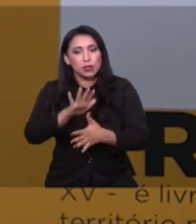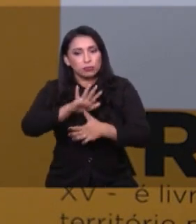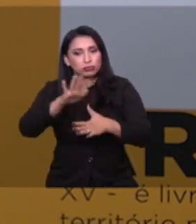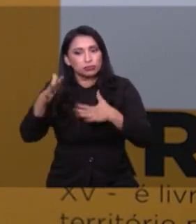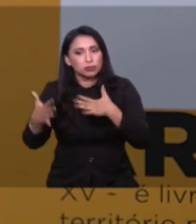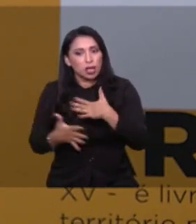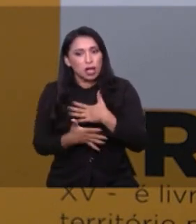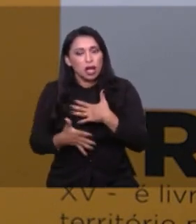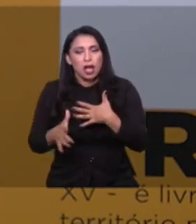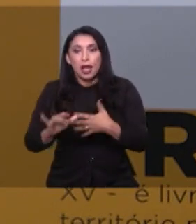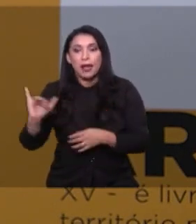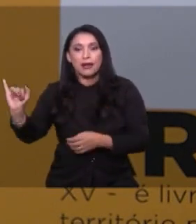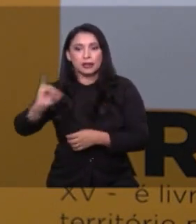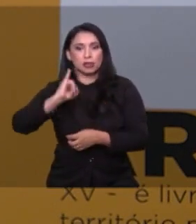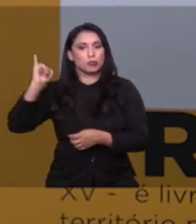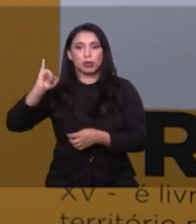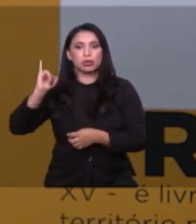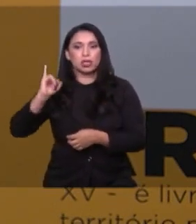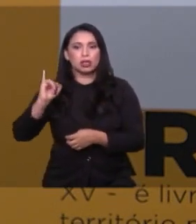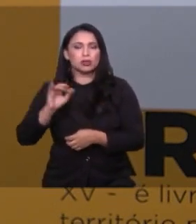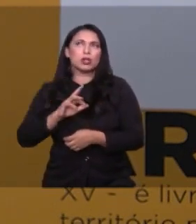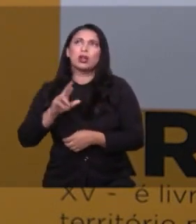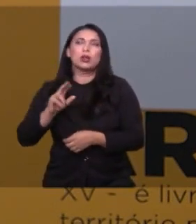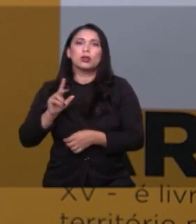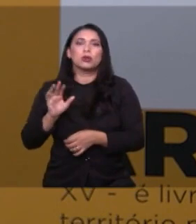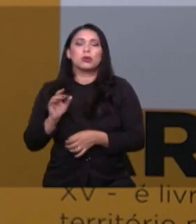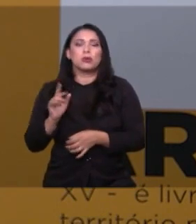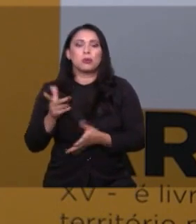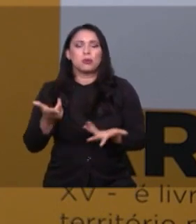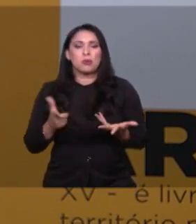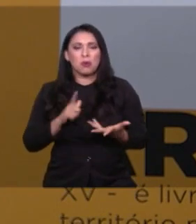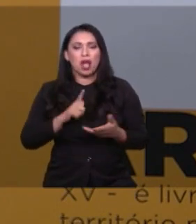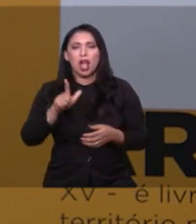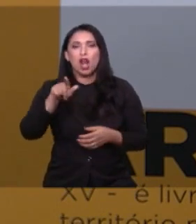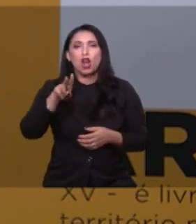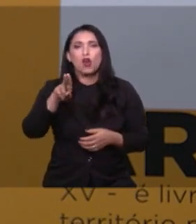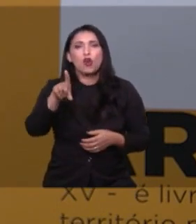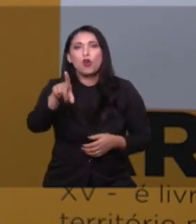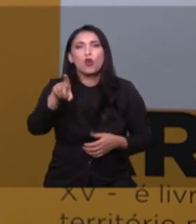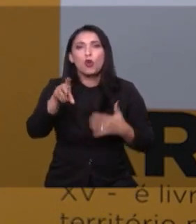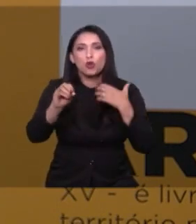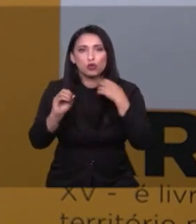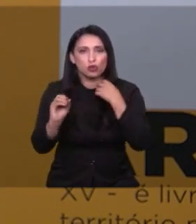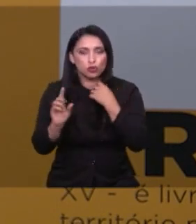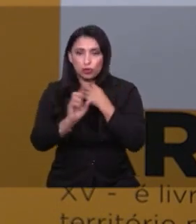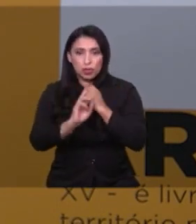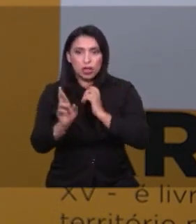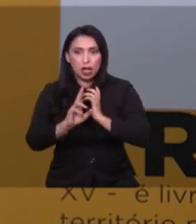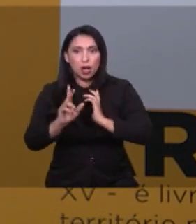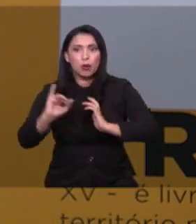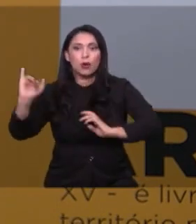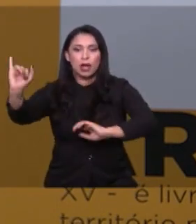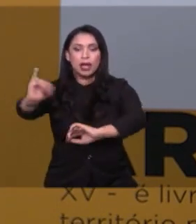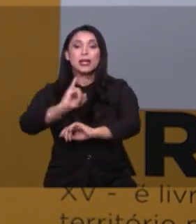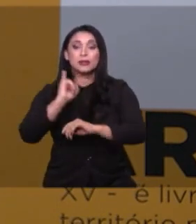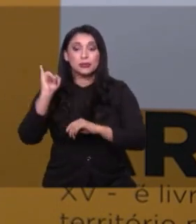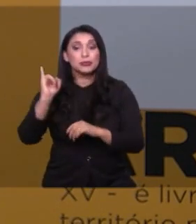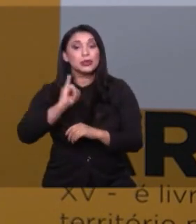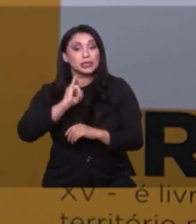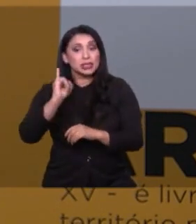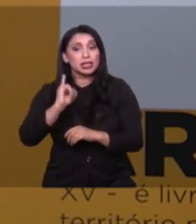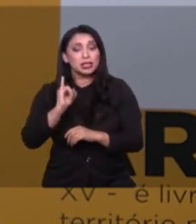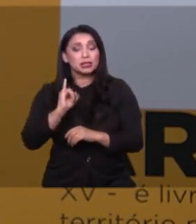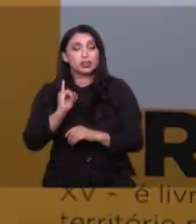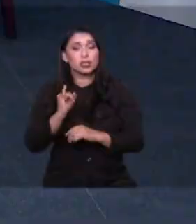essa pessoa é fundamental, não é um luxo, é uma coisa fundamental para ela. E aproveitando a carona